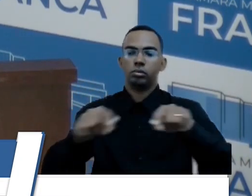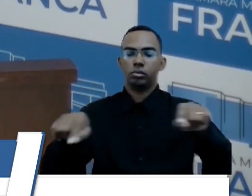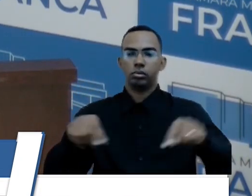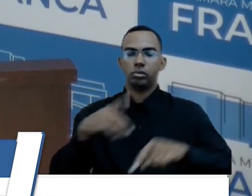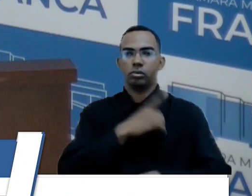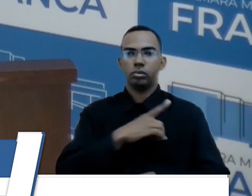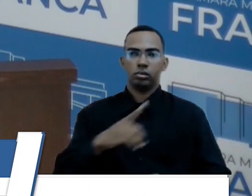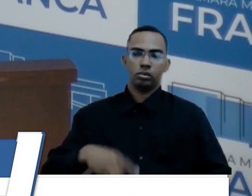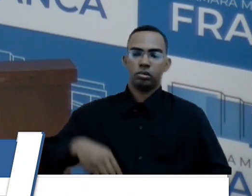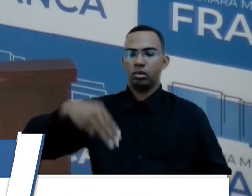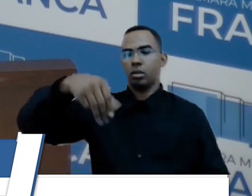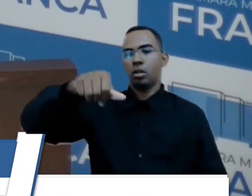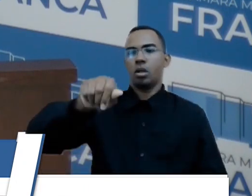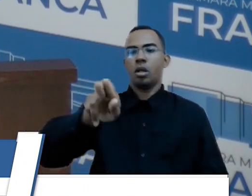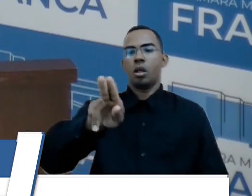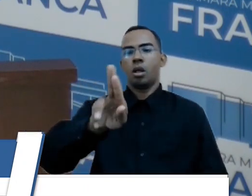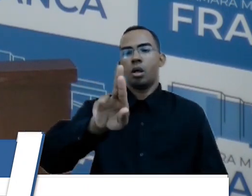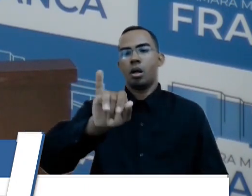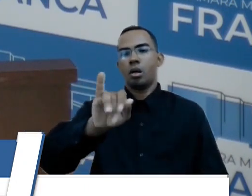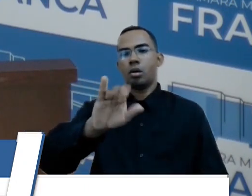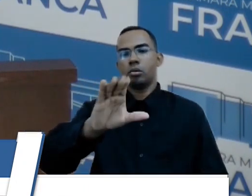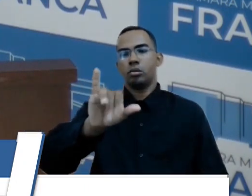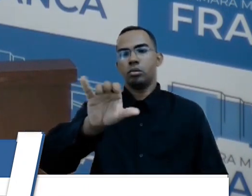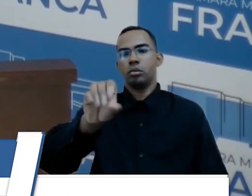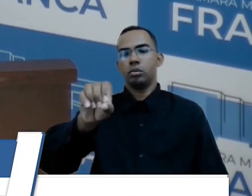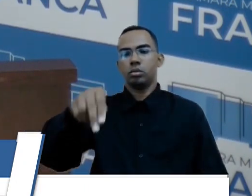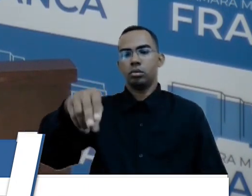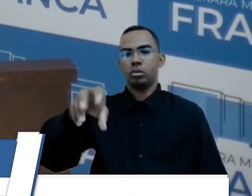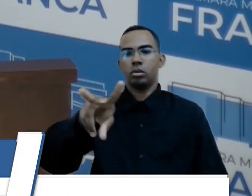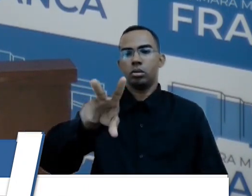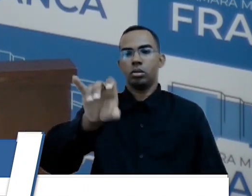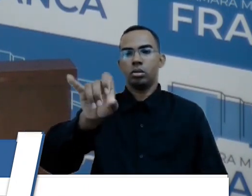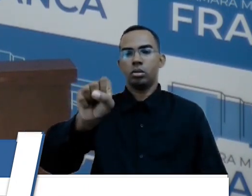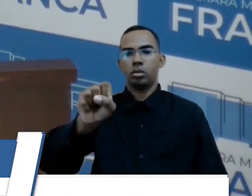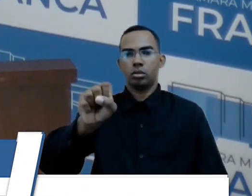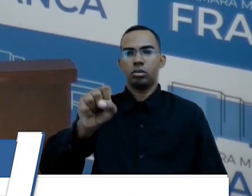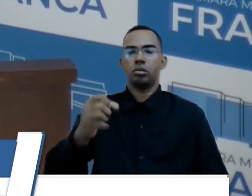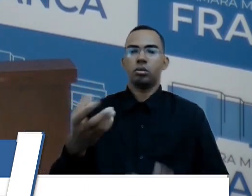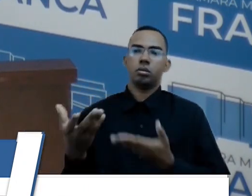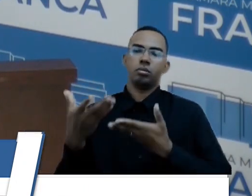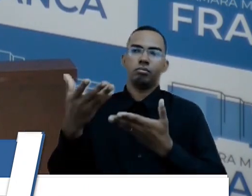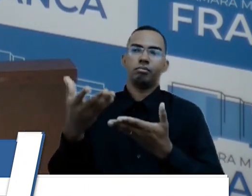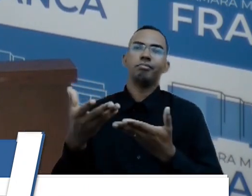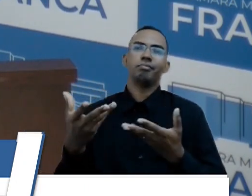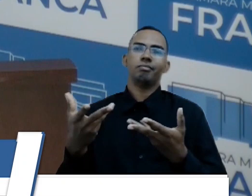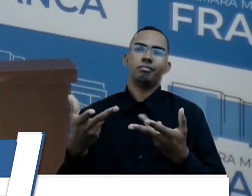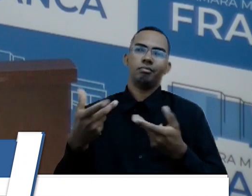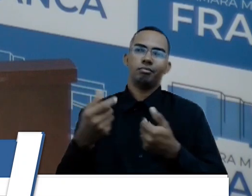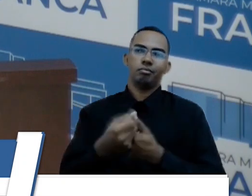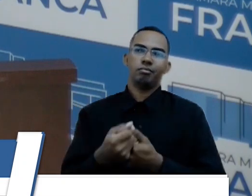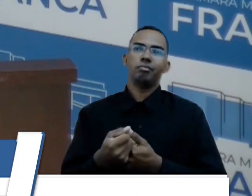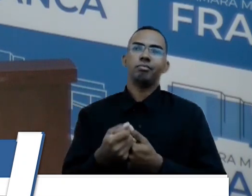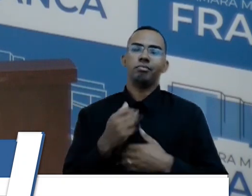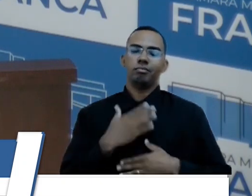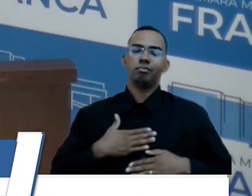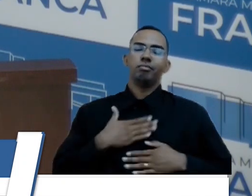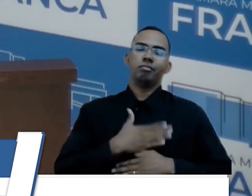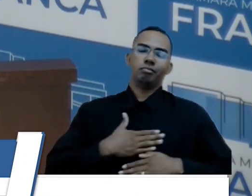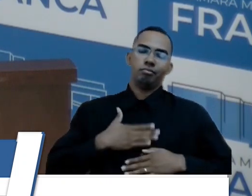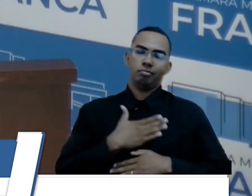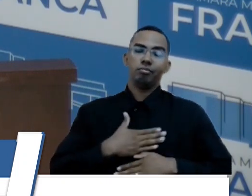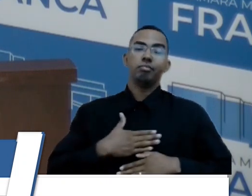Maurício Neves, qual nos recebeu, assim, com bastante presteza, né, Lourdinha? E